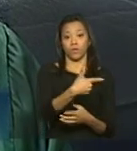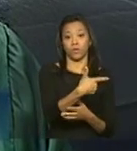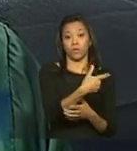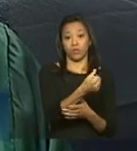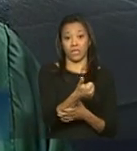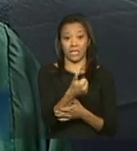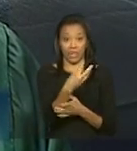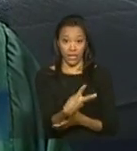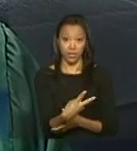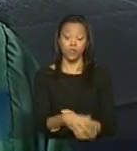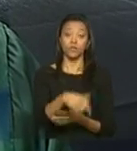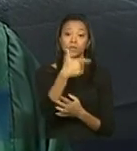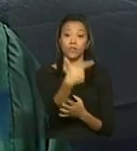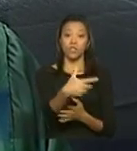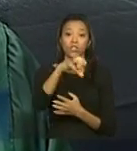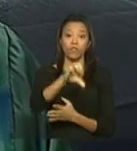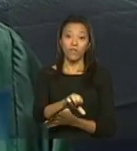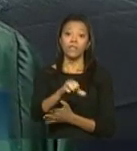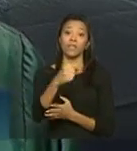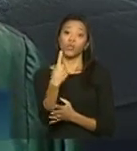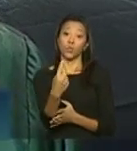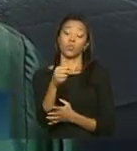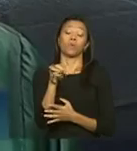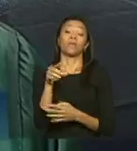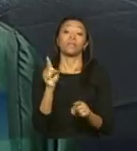foram 291 casos e em 2014,